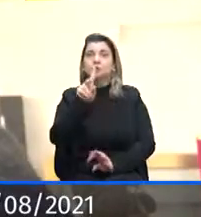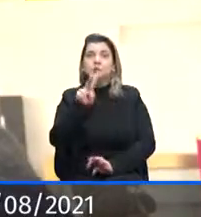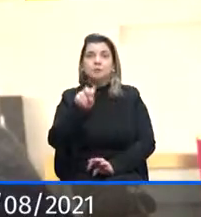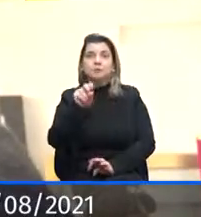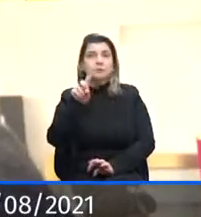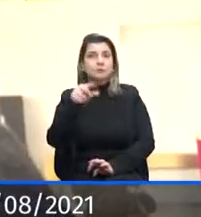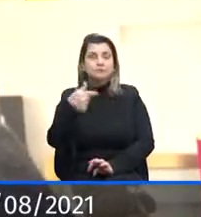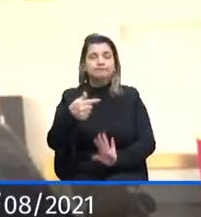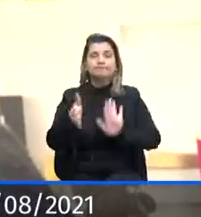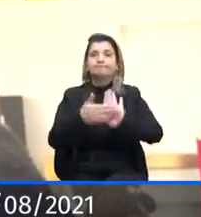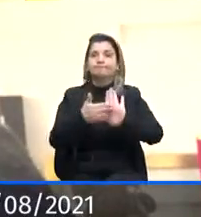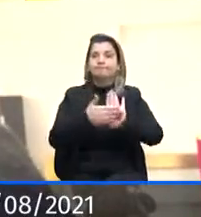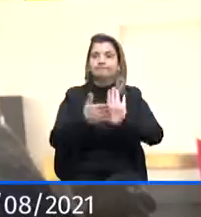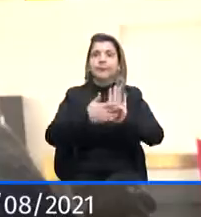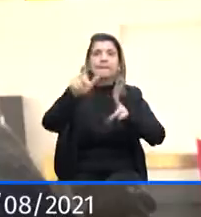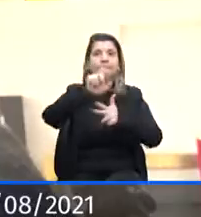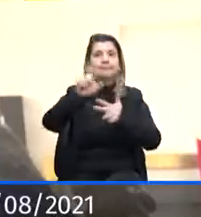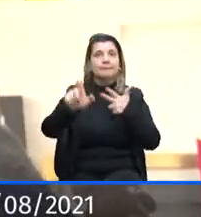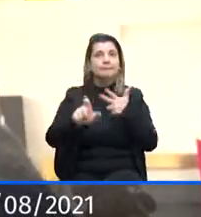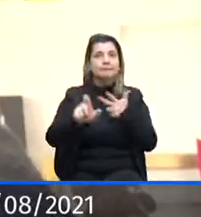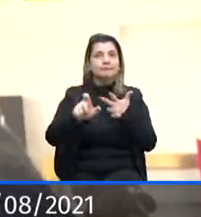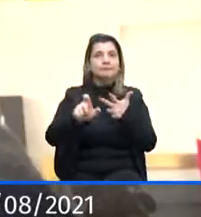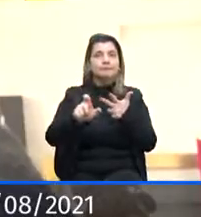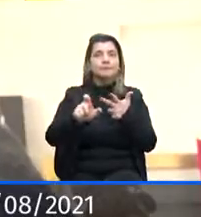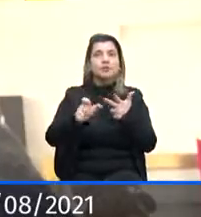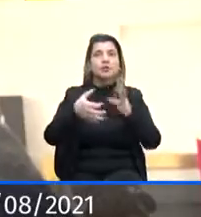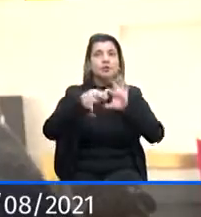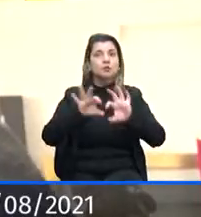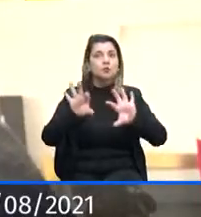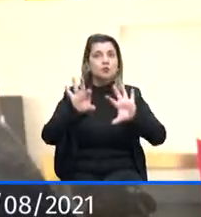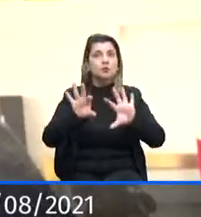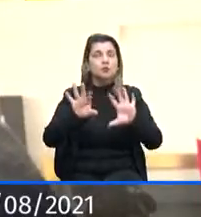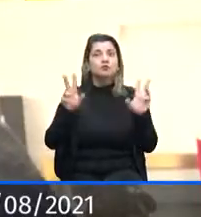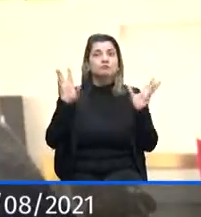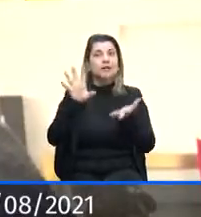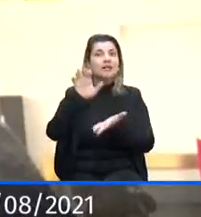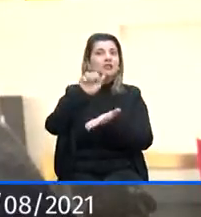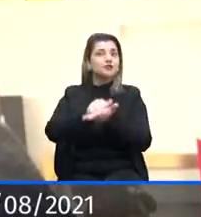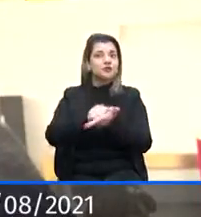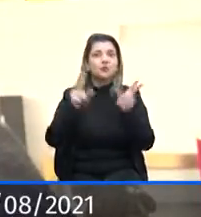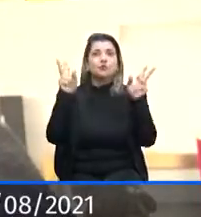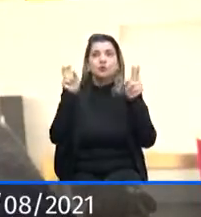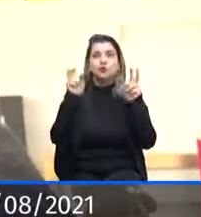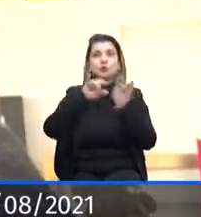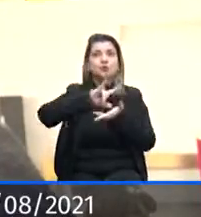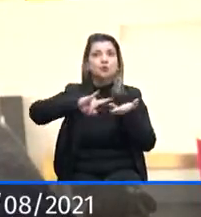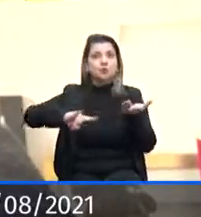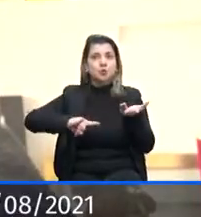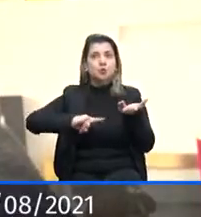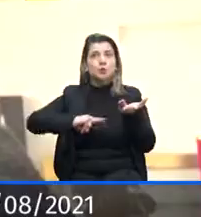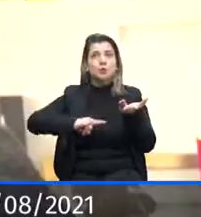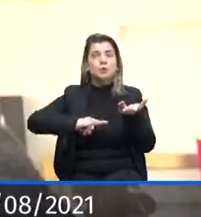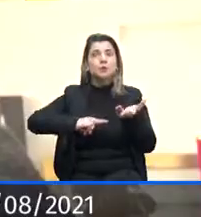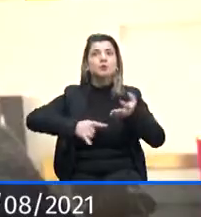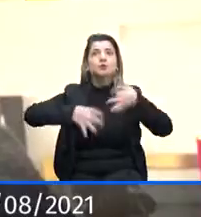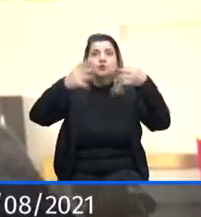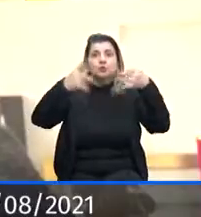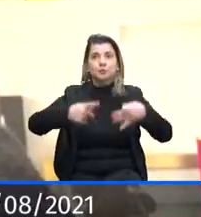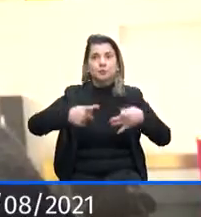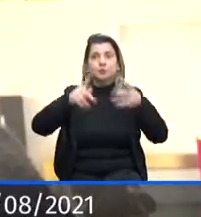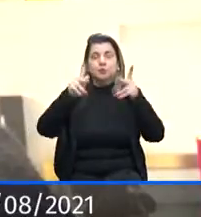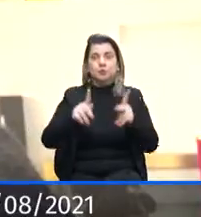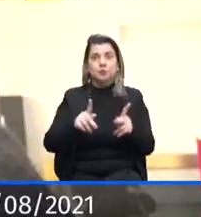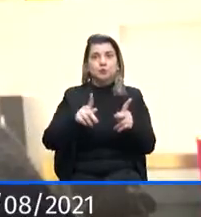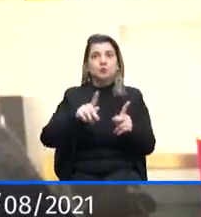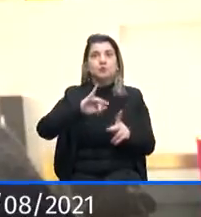Judiciário, desanexa o registro de títulos e documentos e o registro civil das pessoas jurídicas do tabelionato